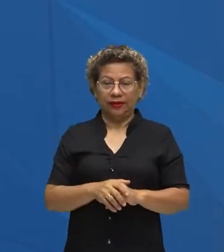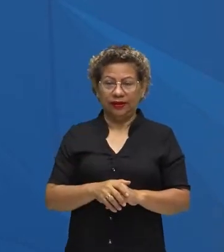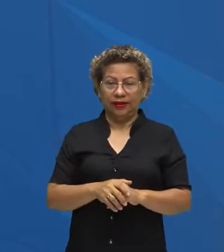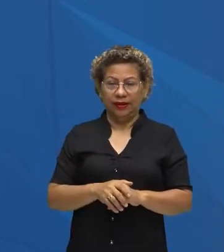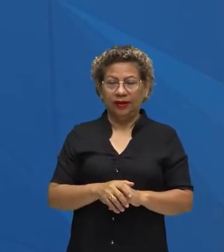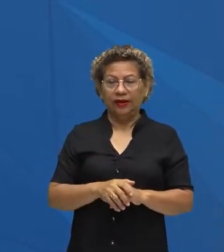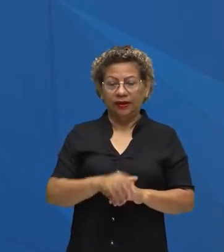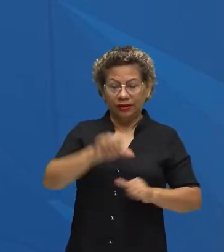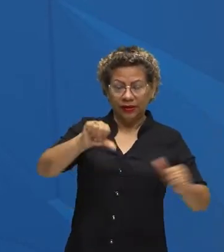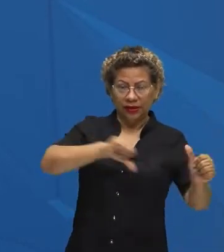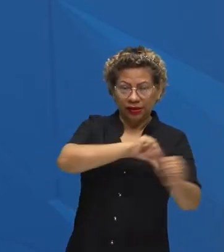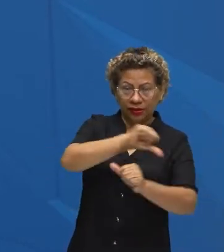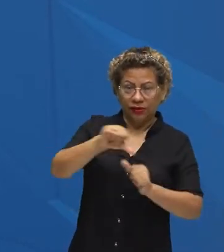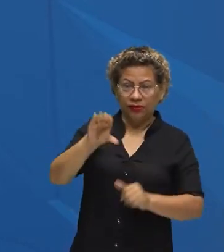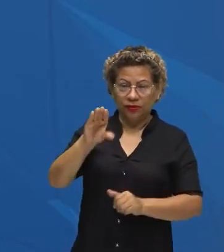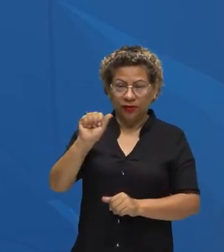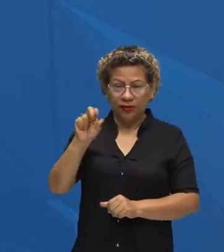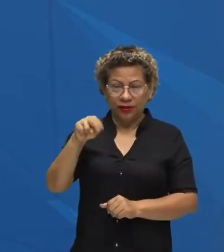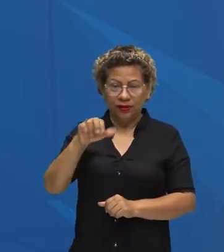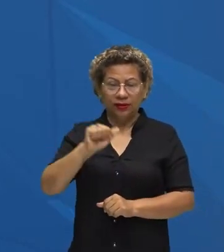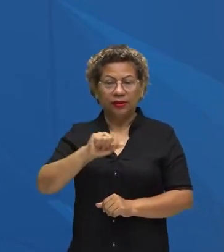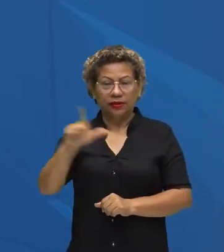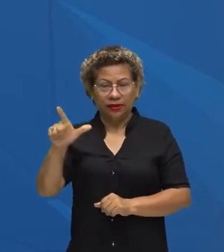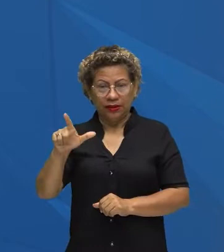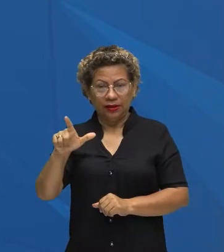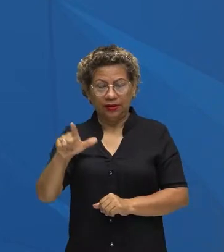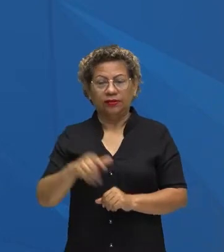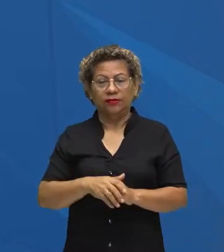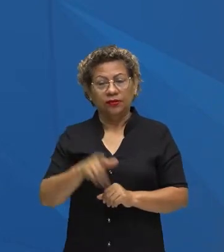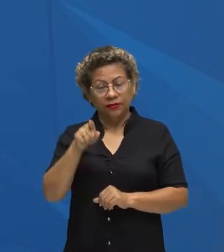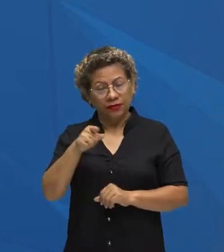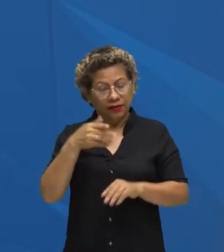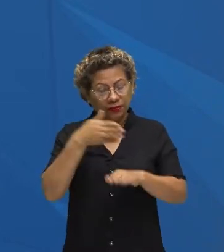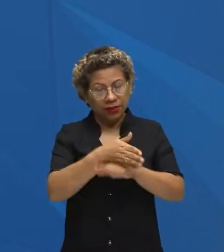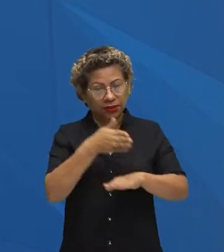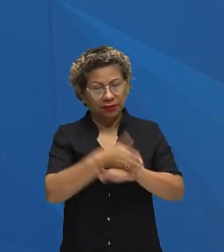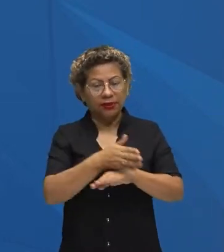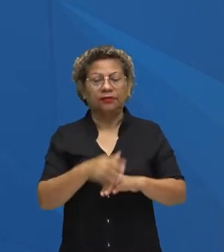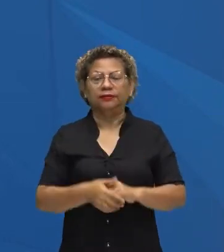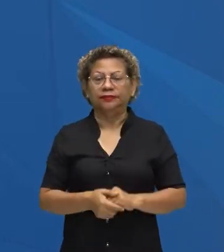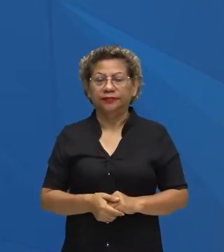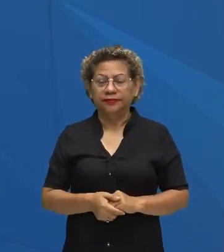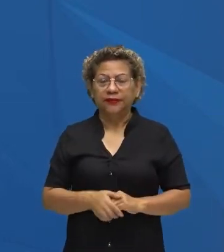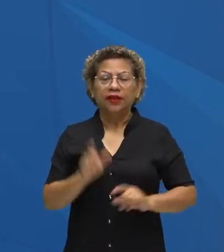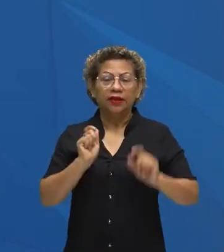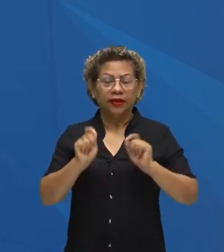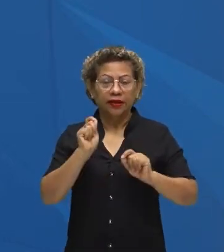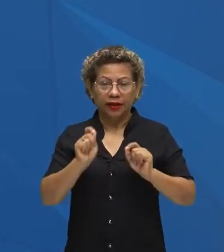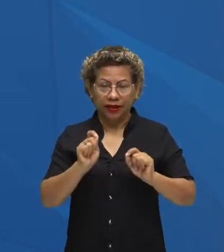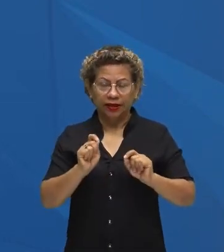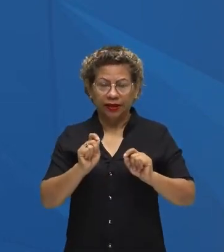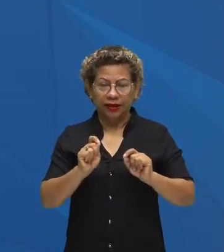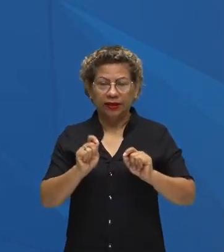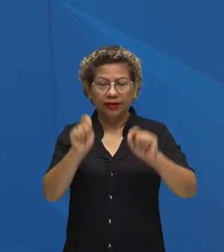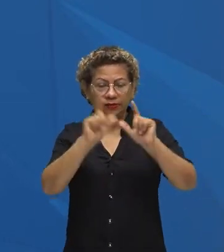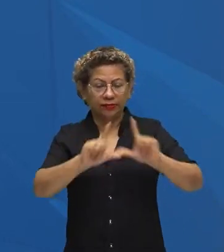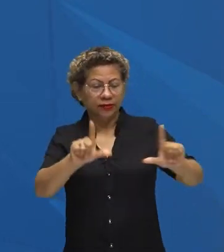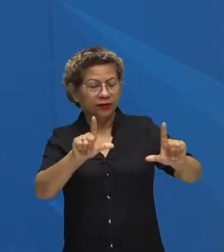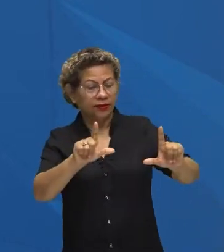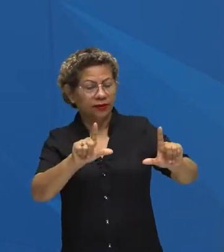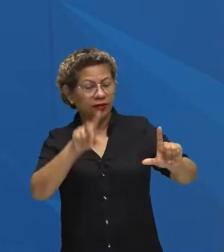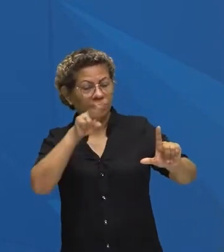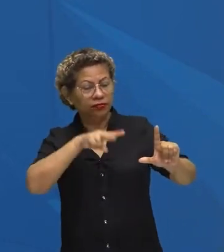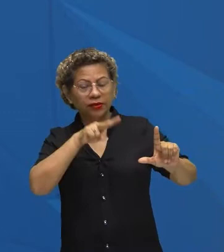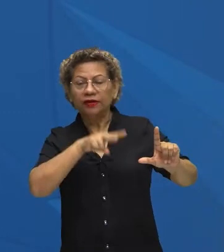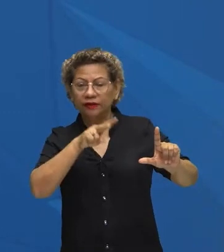o canal do 6º e do 7º ano, porque é bem legal essa participação. E quem estiver assistindo pela TV ou